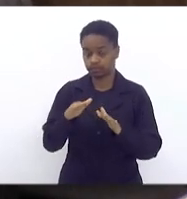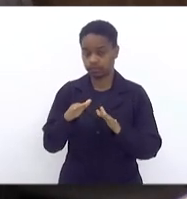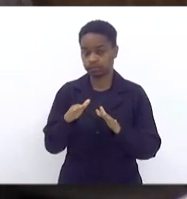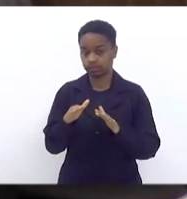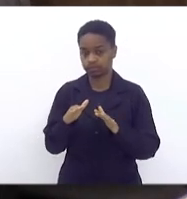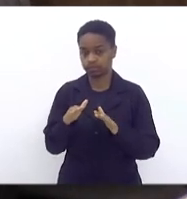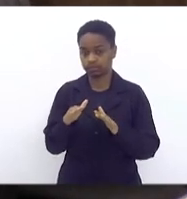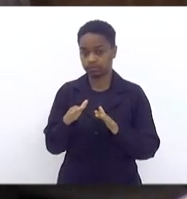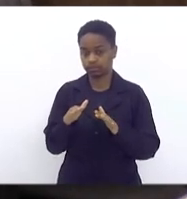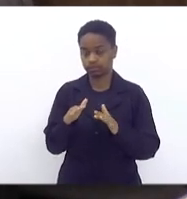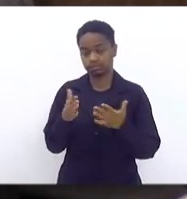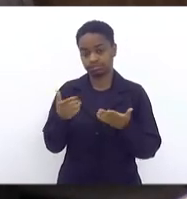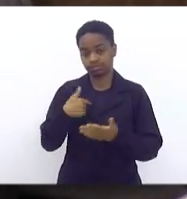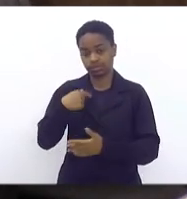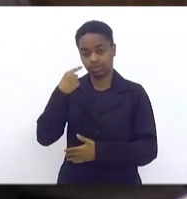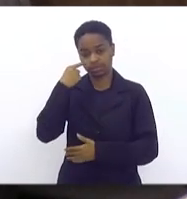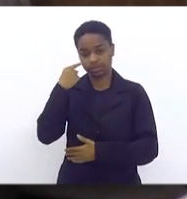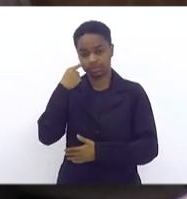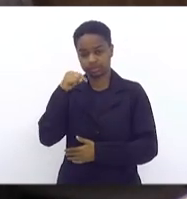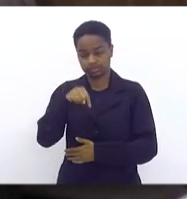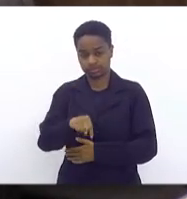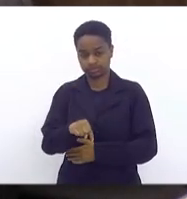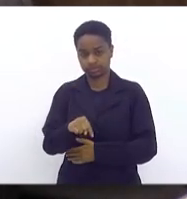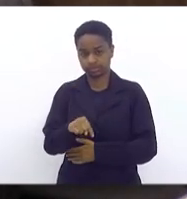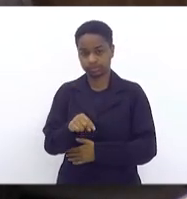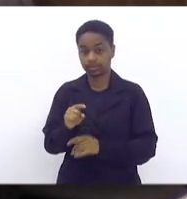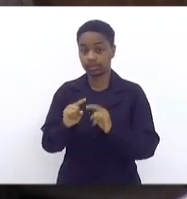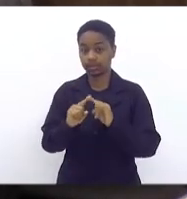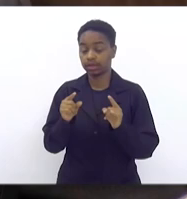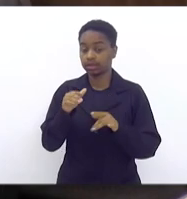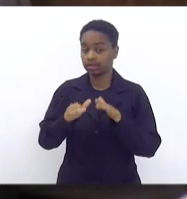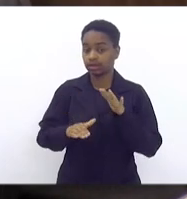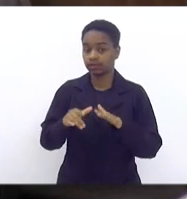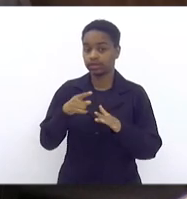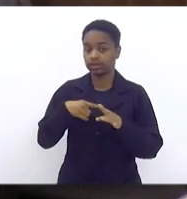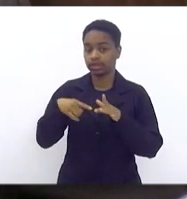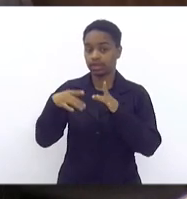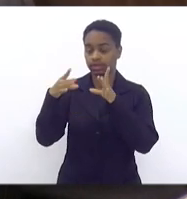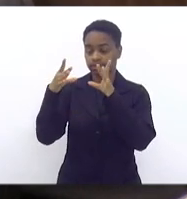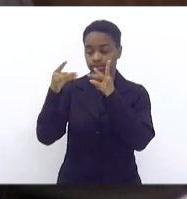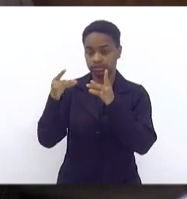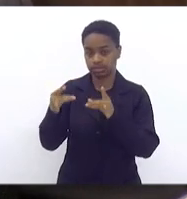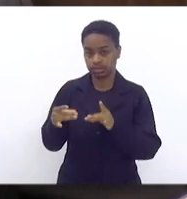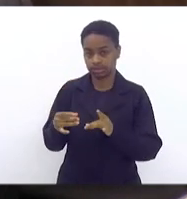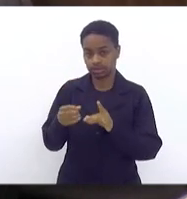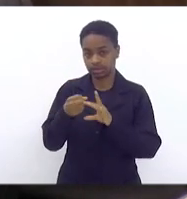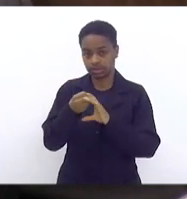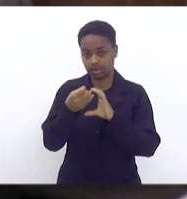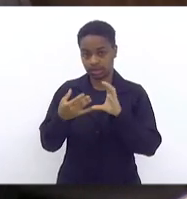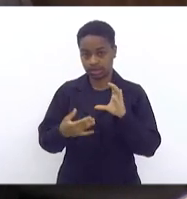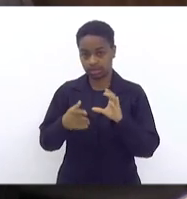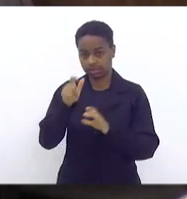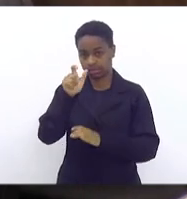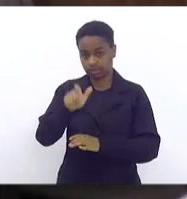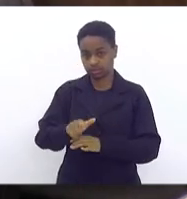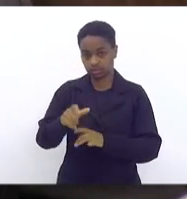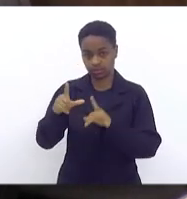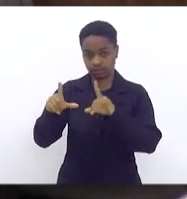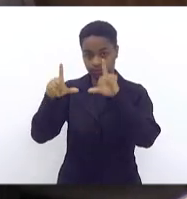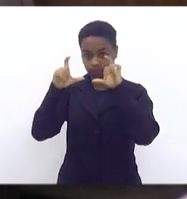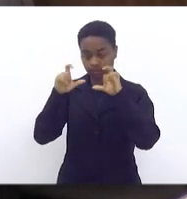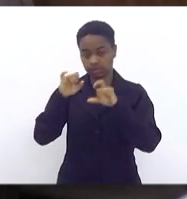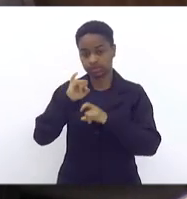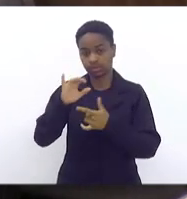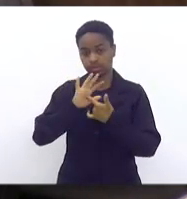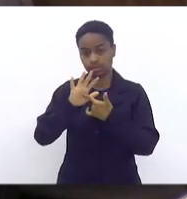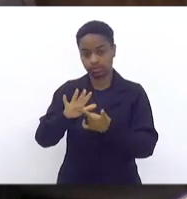e eu que tô aqui pensando alto mas talvez uma descrição da pessoa que tá na fotografia uma descrição real das